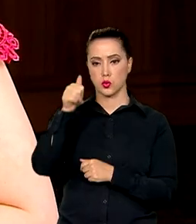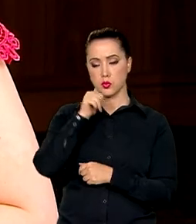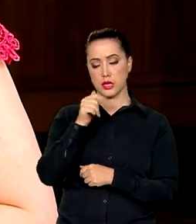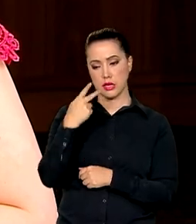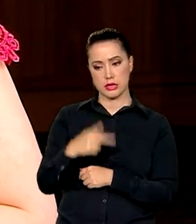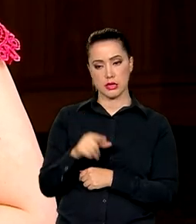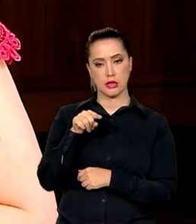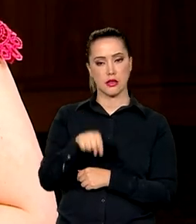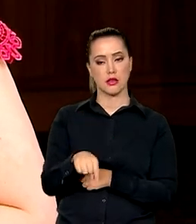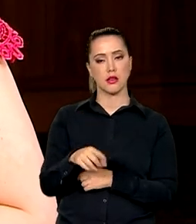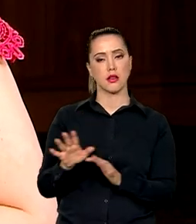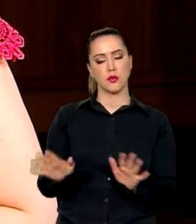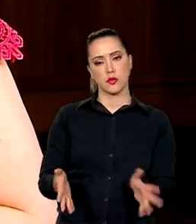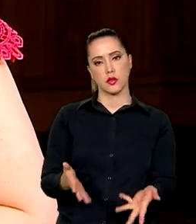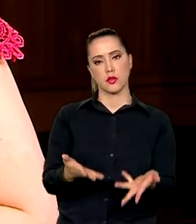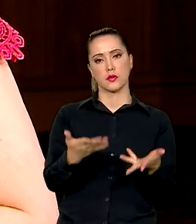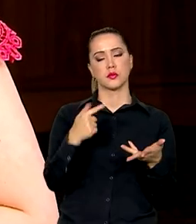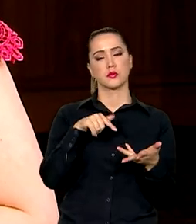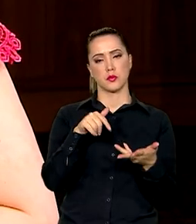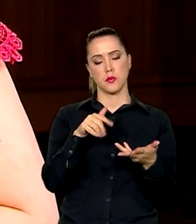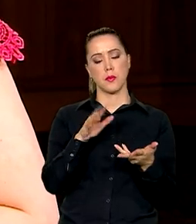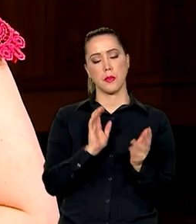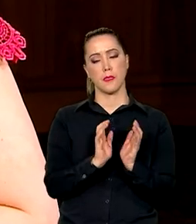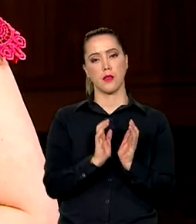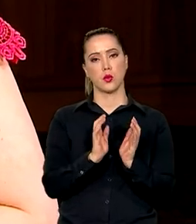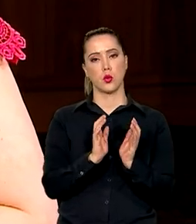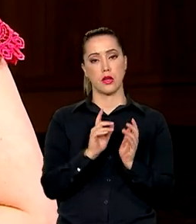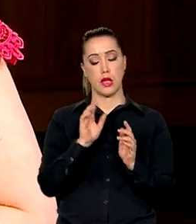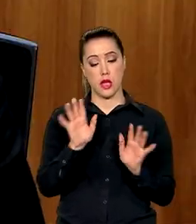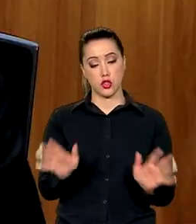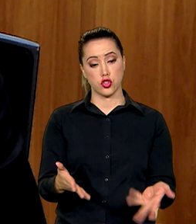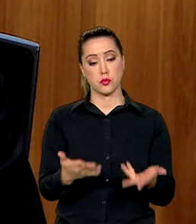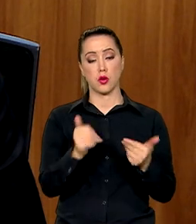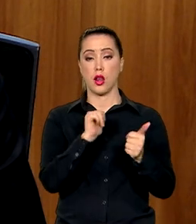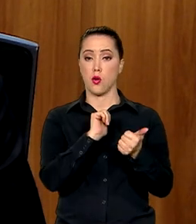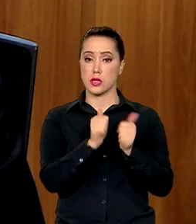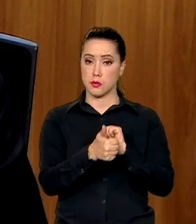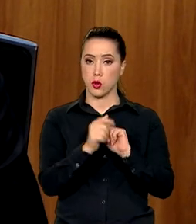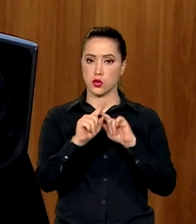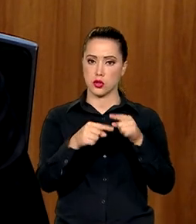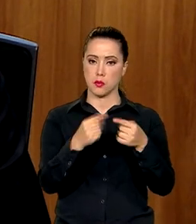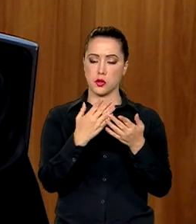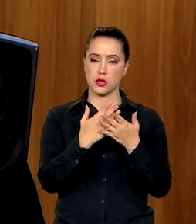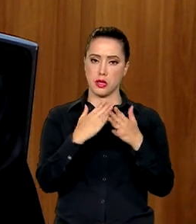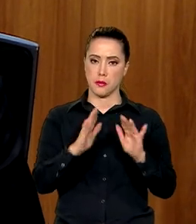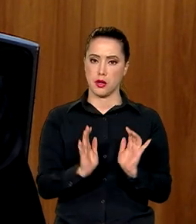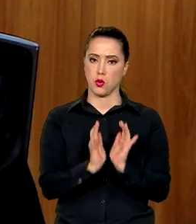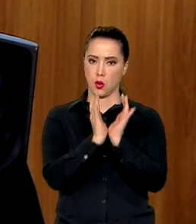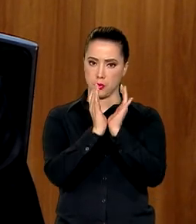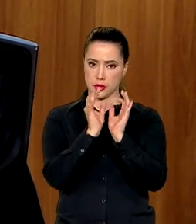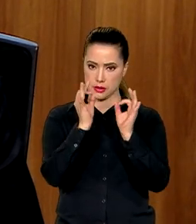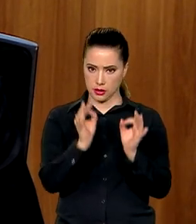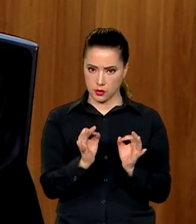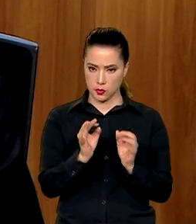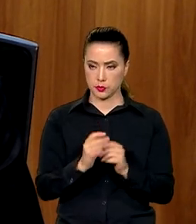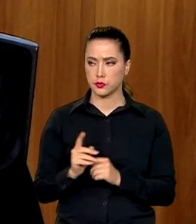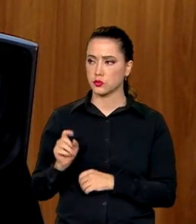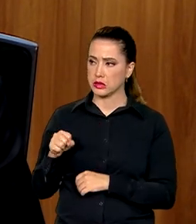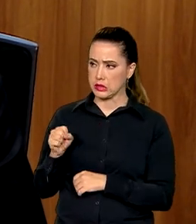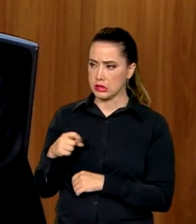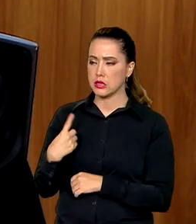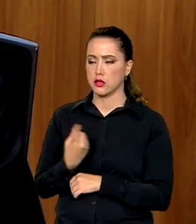para cá é estimular também o esporte depois da Copa né Sem sombra de dúvida o a gente trabalha hoje em cima